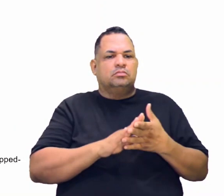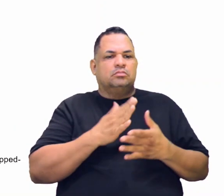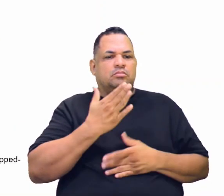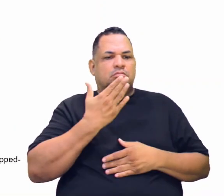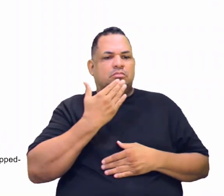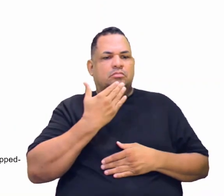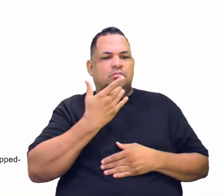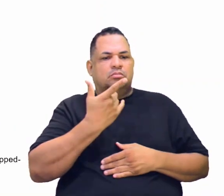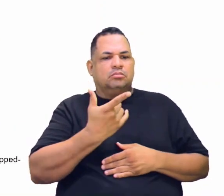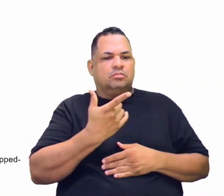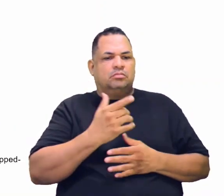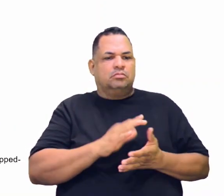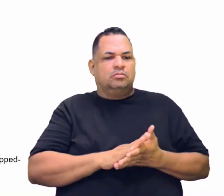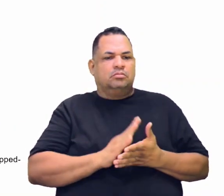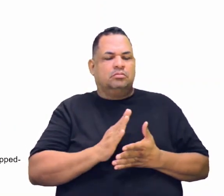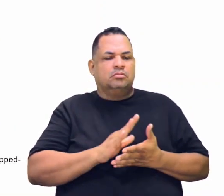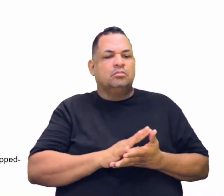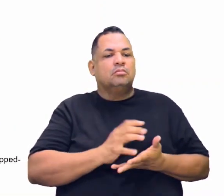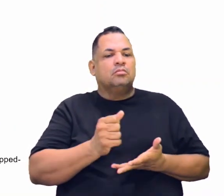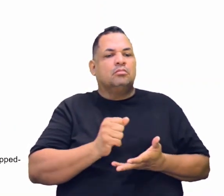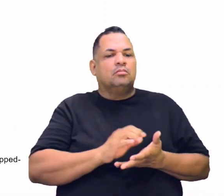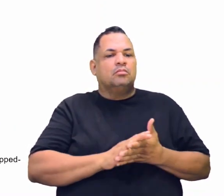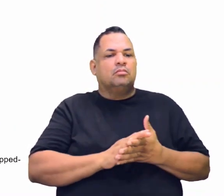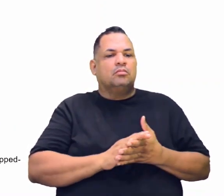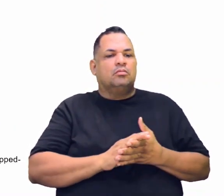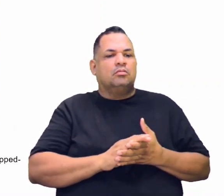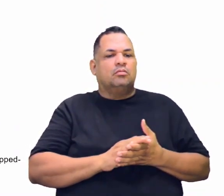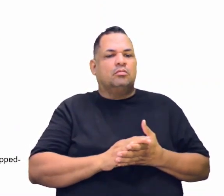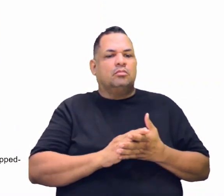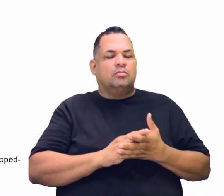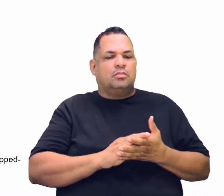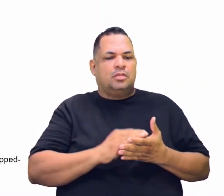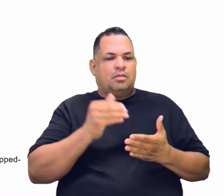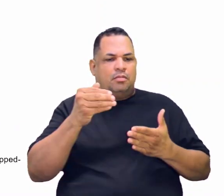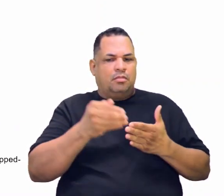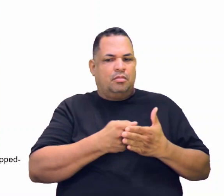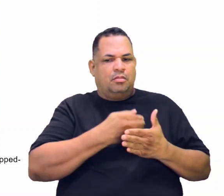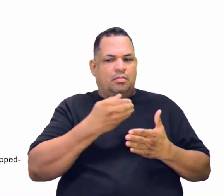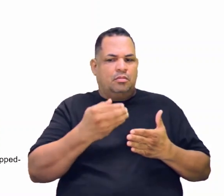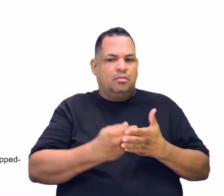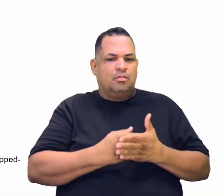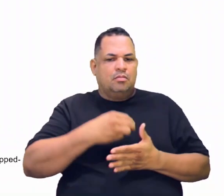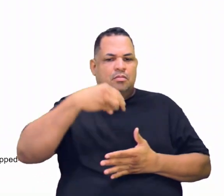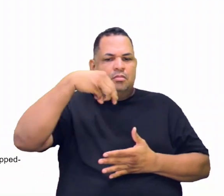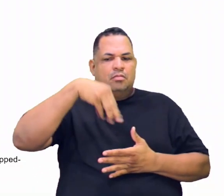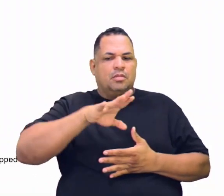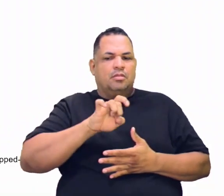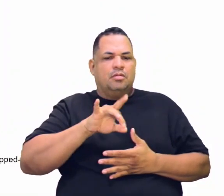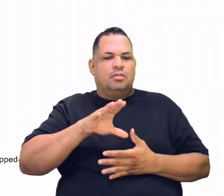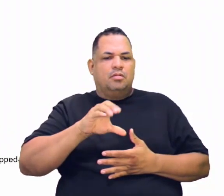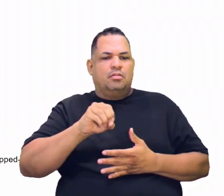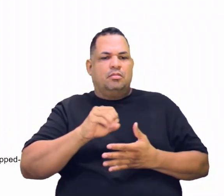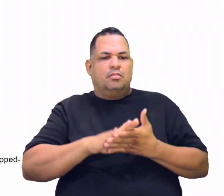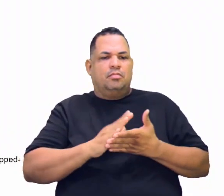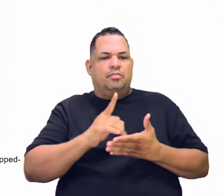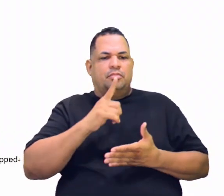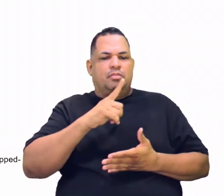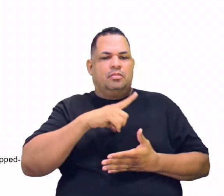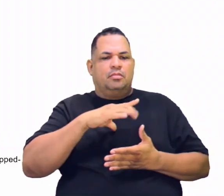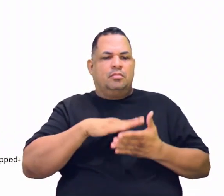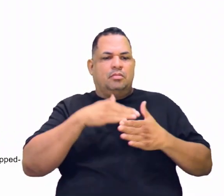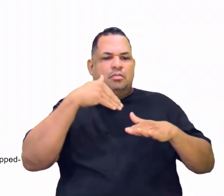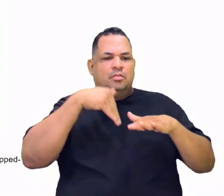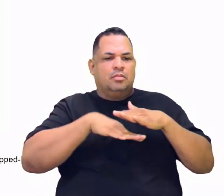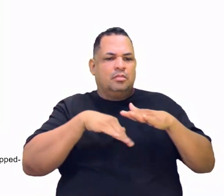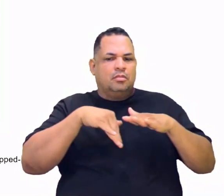dele. Já arrancaram ali o mamão e com certeza aqui tem mais alimentação guardada debaixo